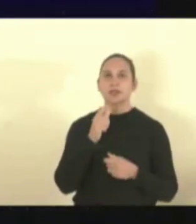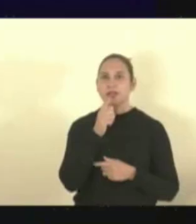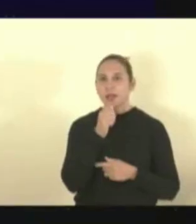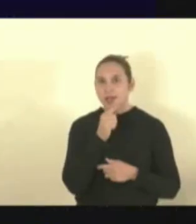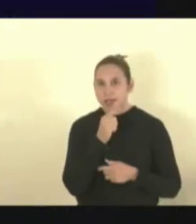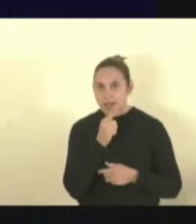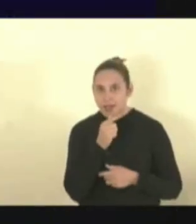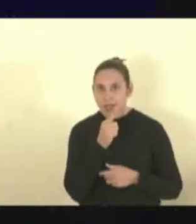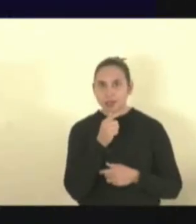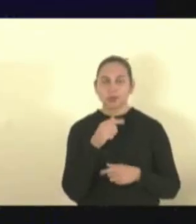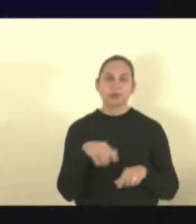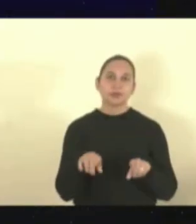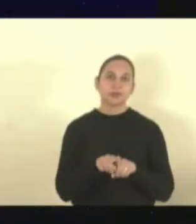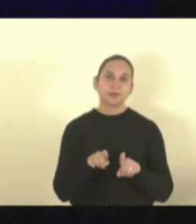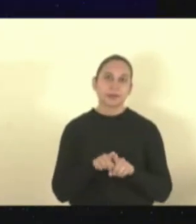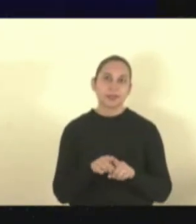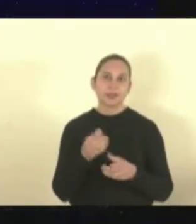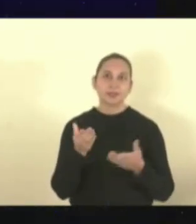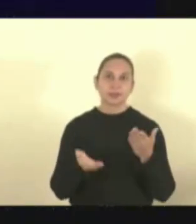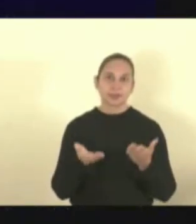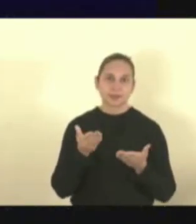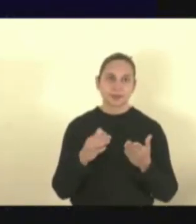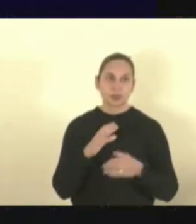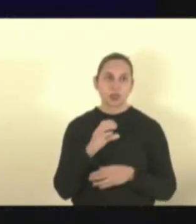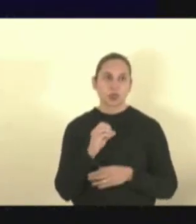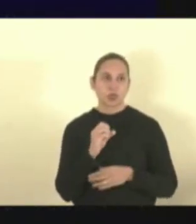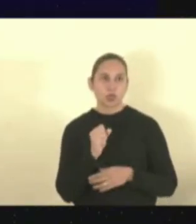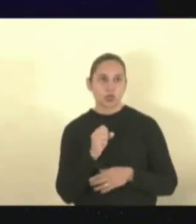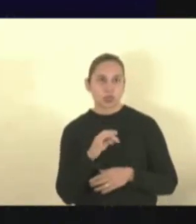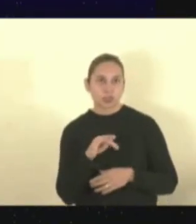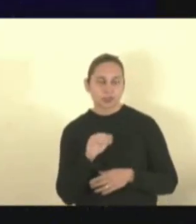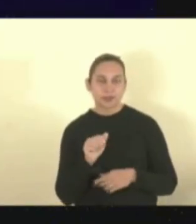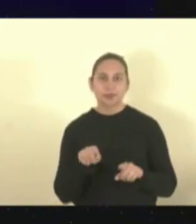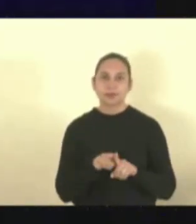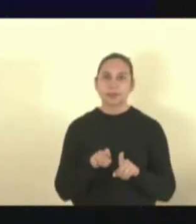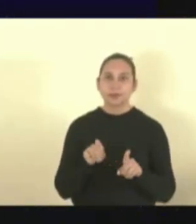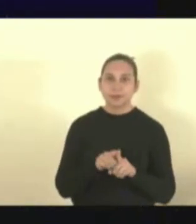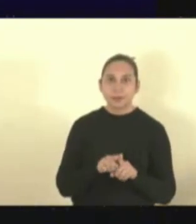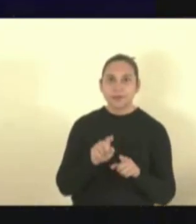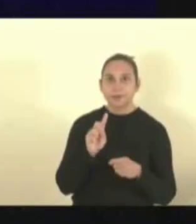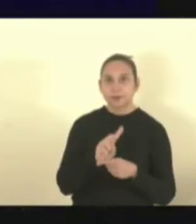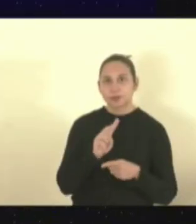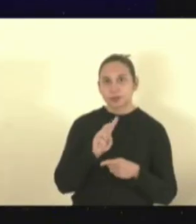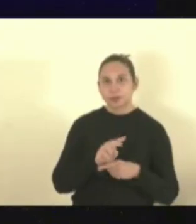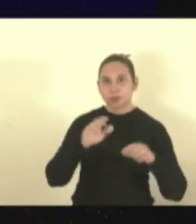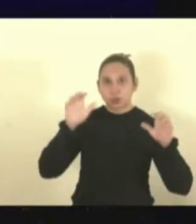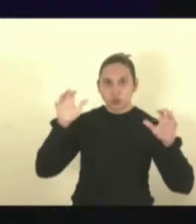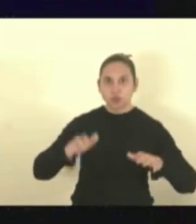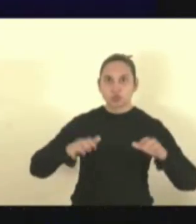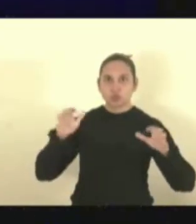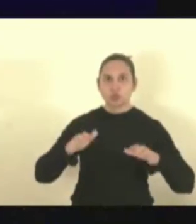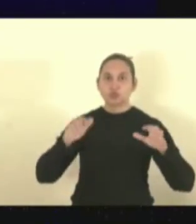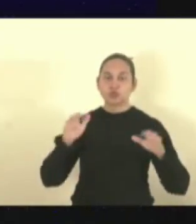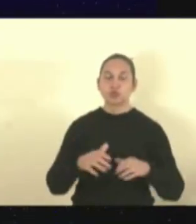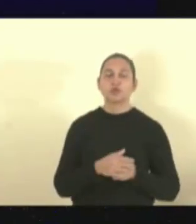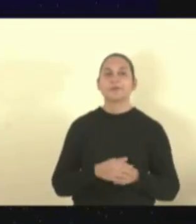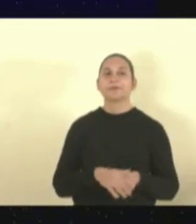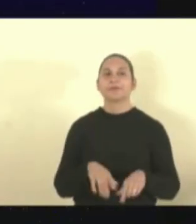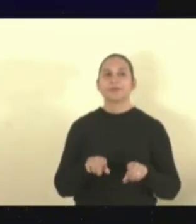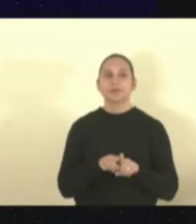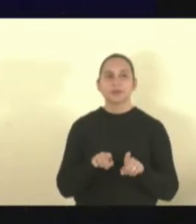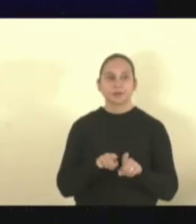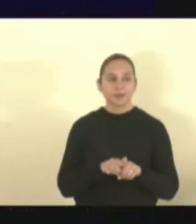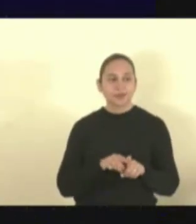subterrâneas, né, estabilização de costas e proteção contra tempestades, retenção e exportação de sedimentos e nutrientes, como nitrogênio,